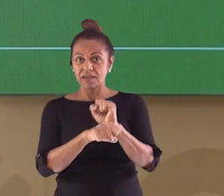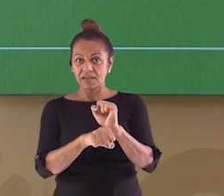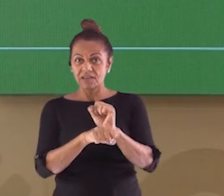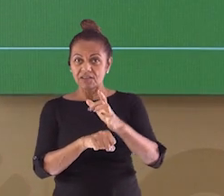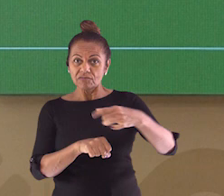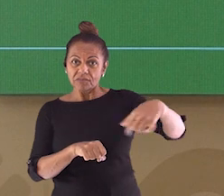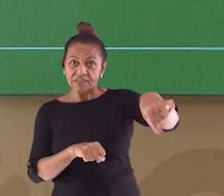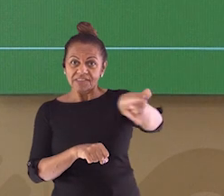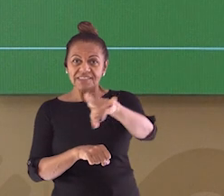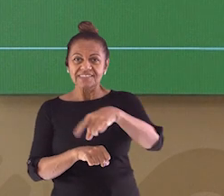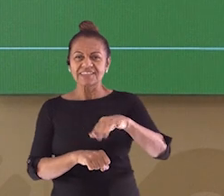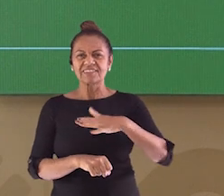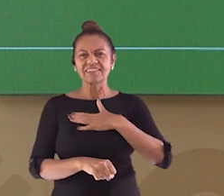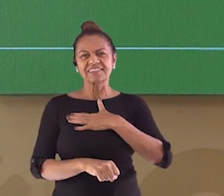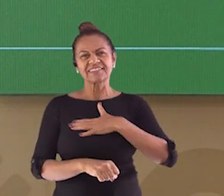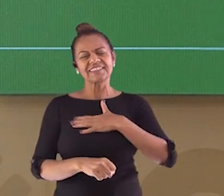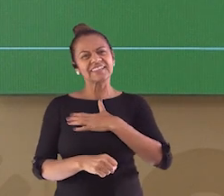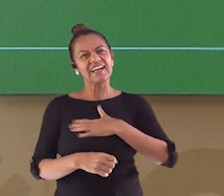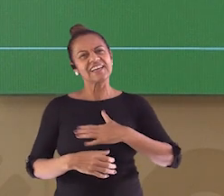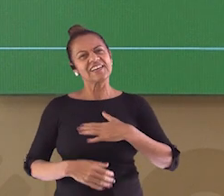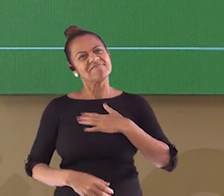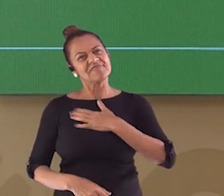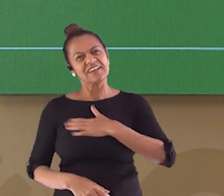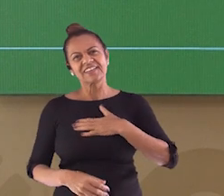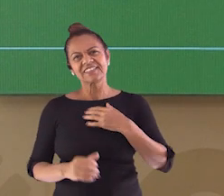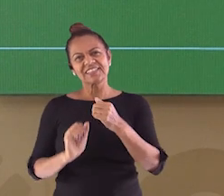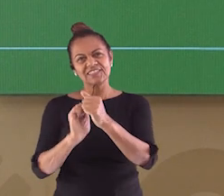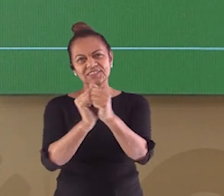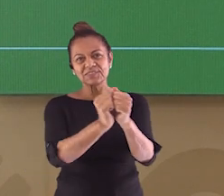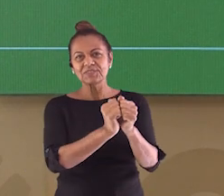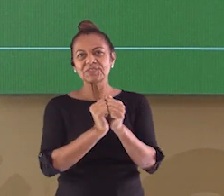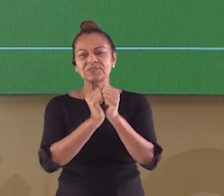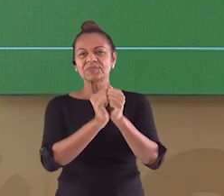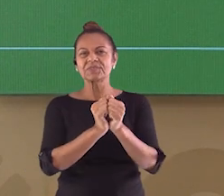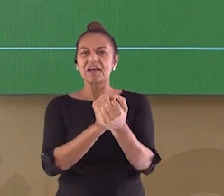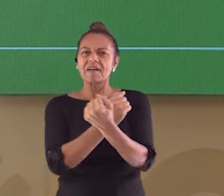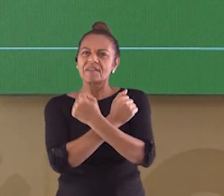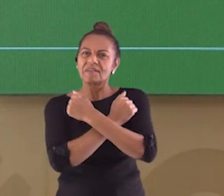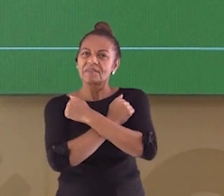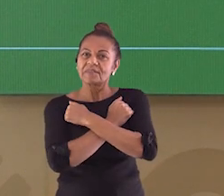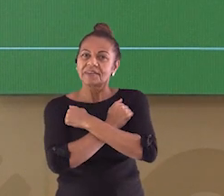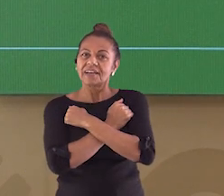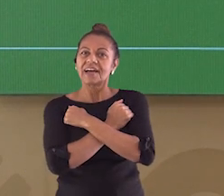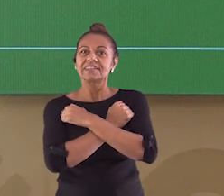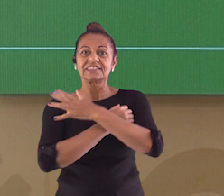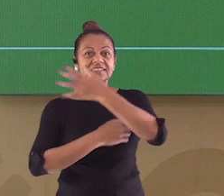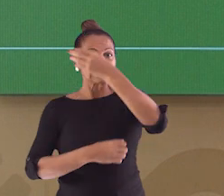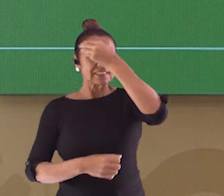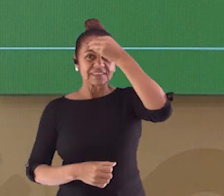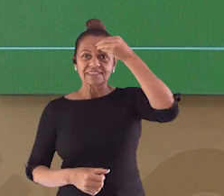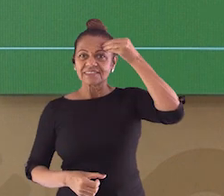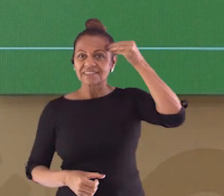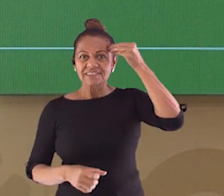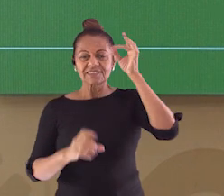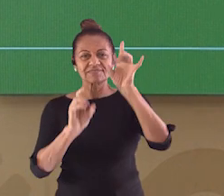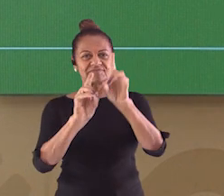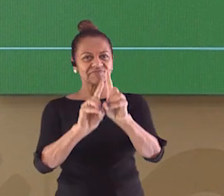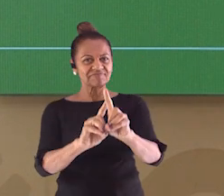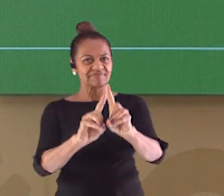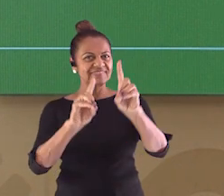Eu espero que você tenha gostado, foi uma satisfação enorme estar com vocês. Um grande abraço